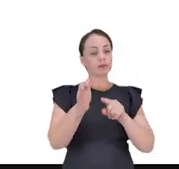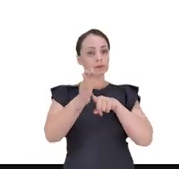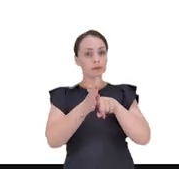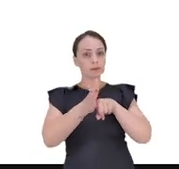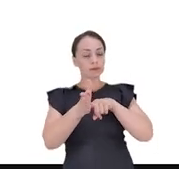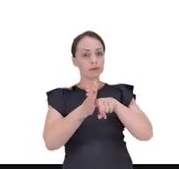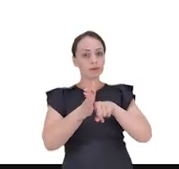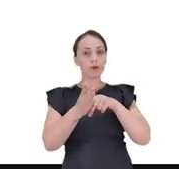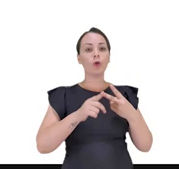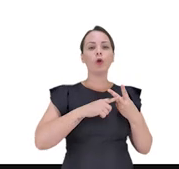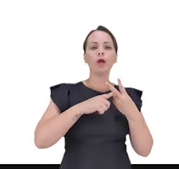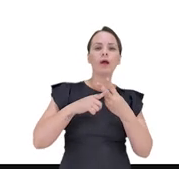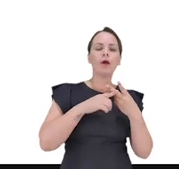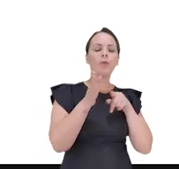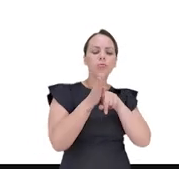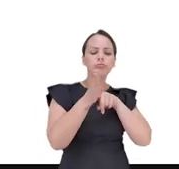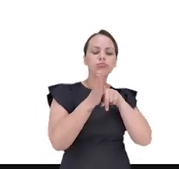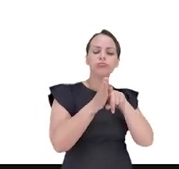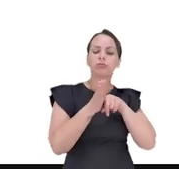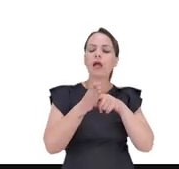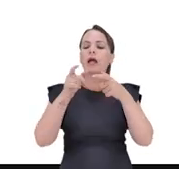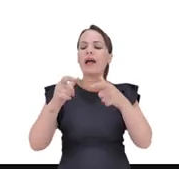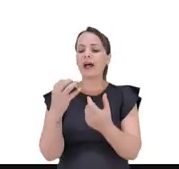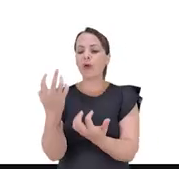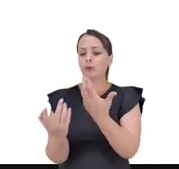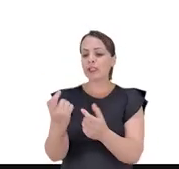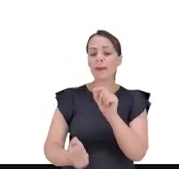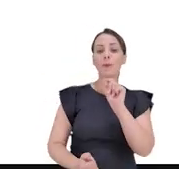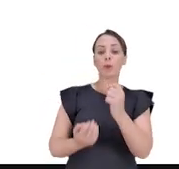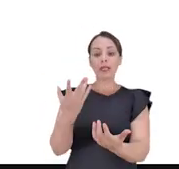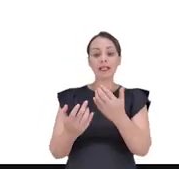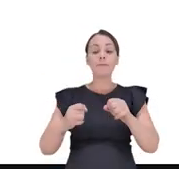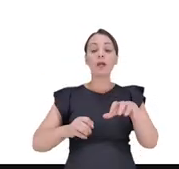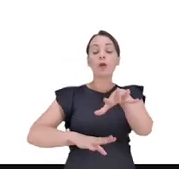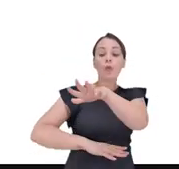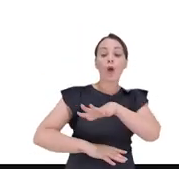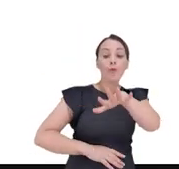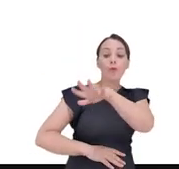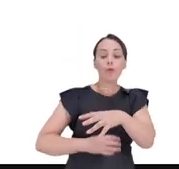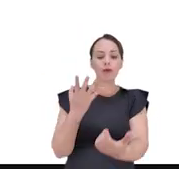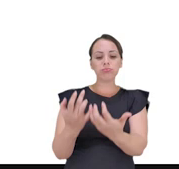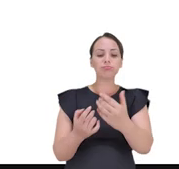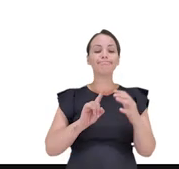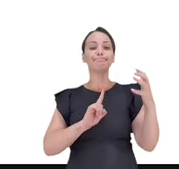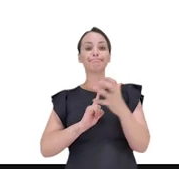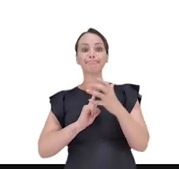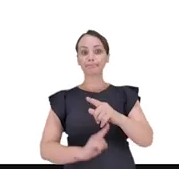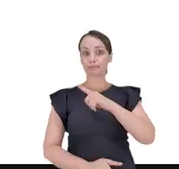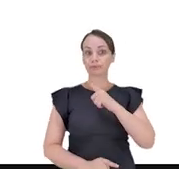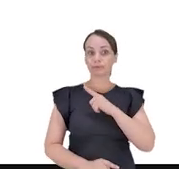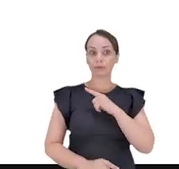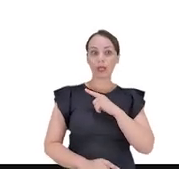pesquisas procurando saber aonde queima, o que está queimando, qual é a área dessa queimada, quais são os impactos que tem,